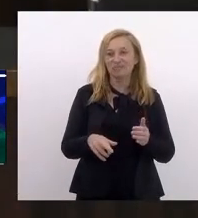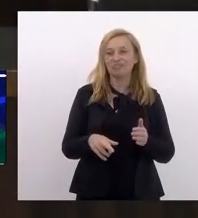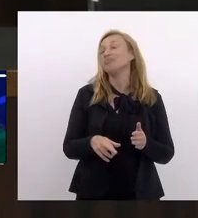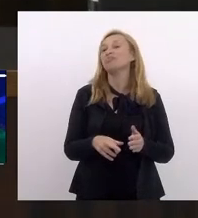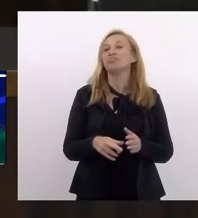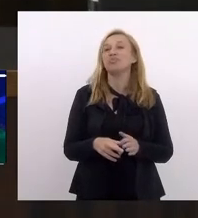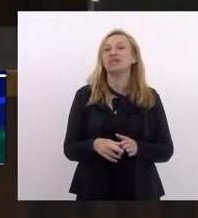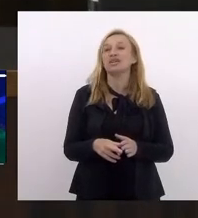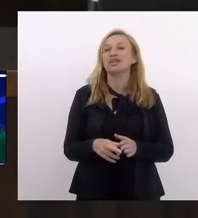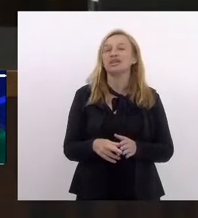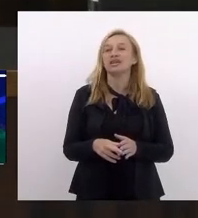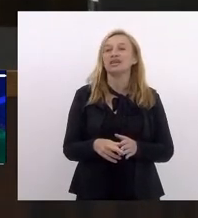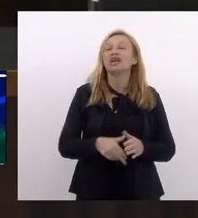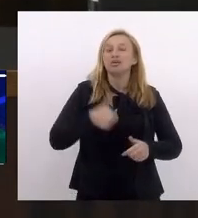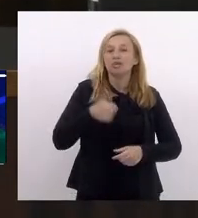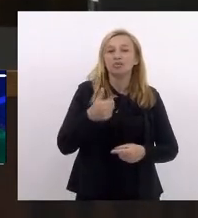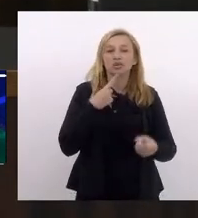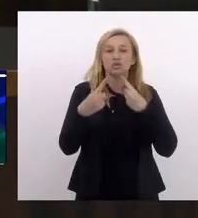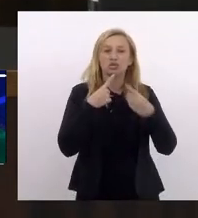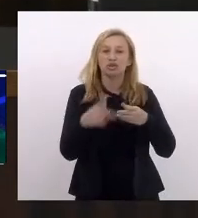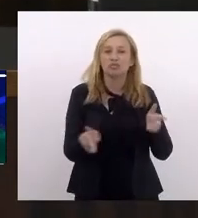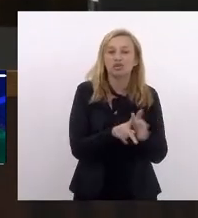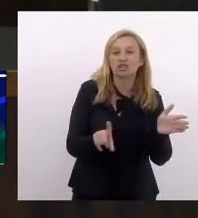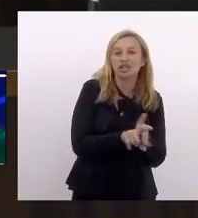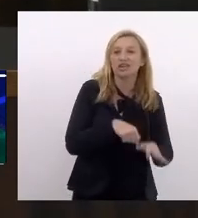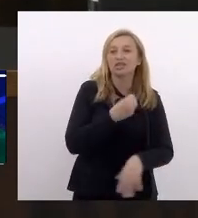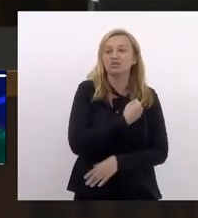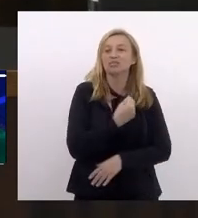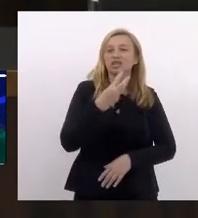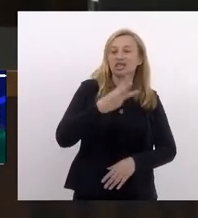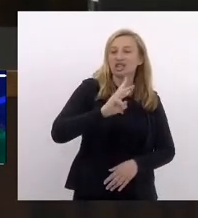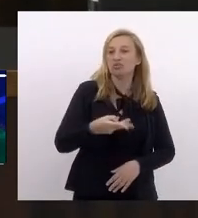tramitação ordinária, em primeira discussão, projeto de lei número